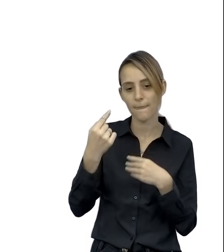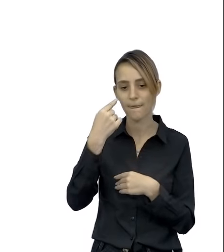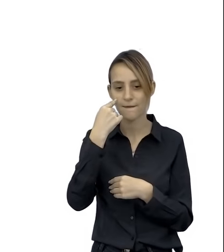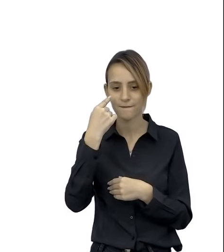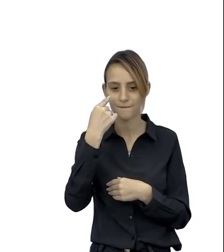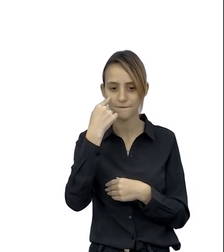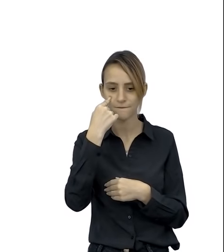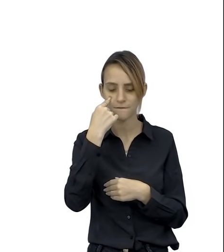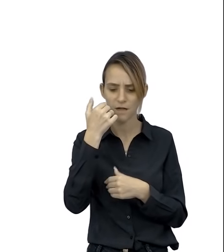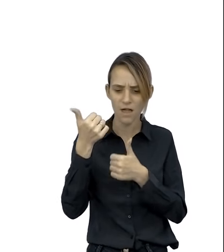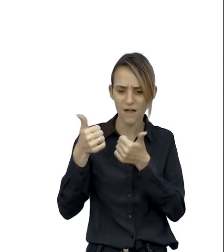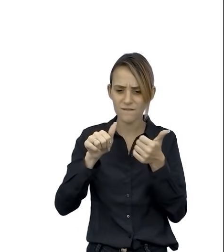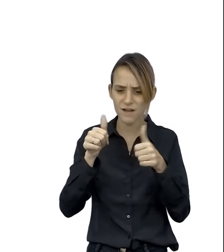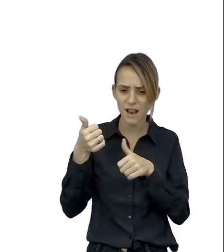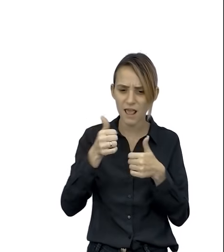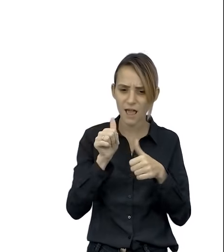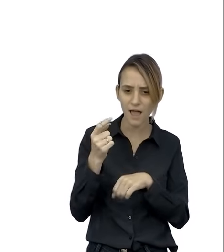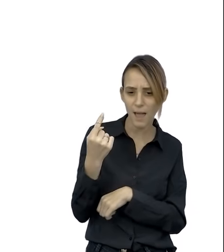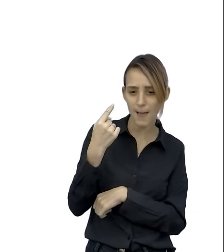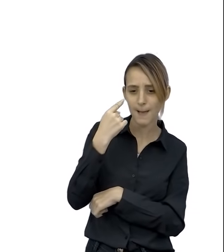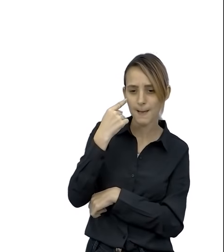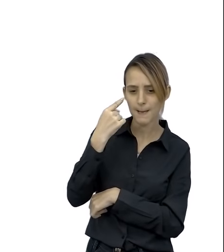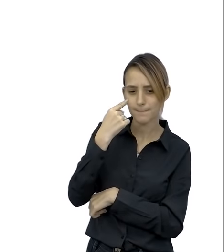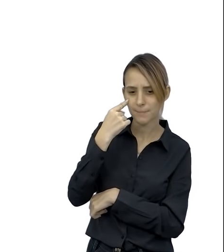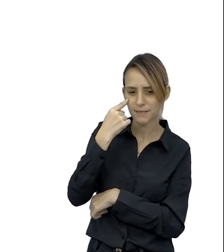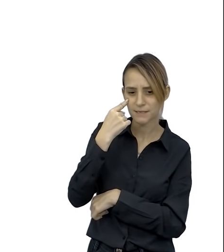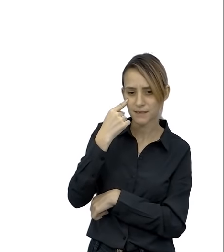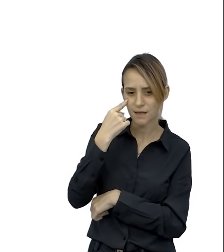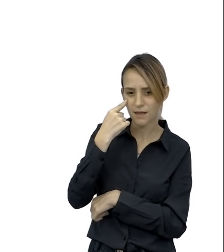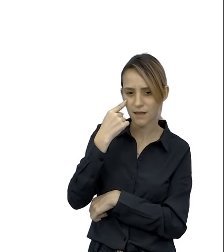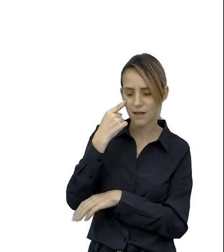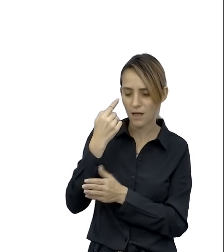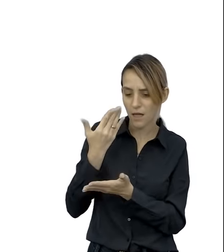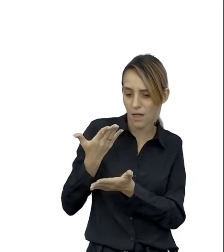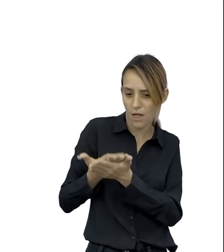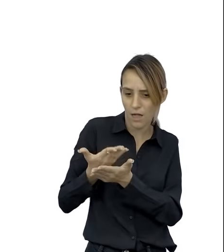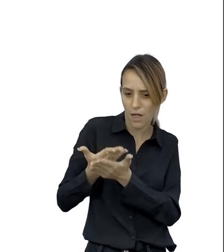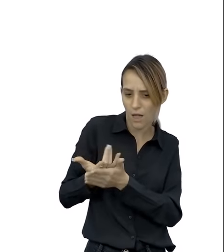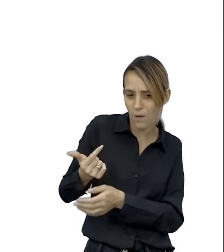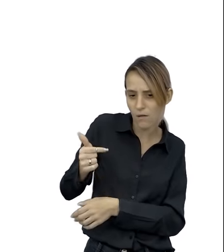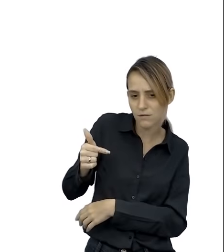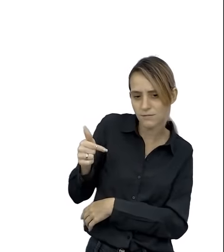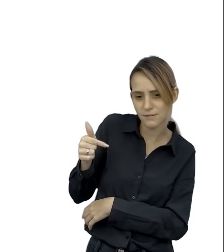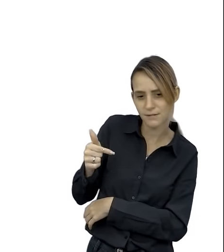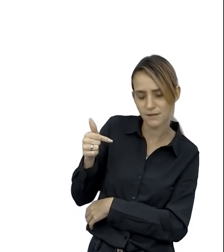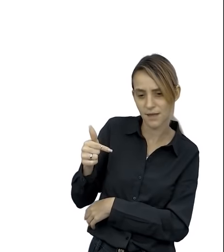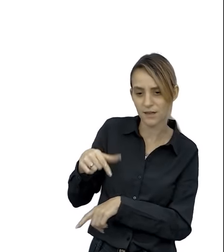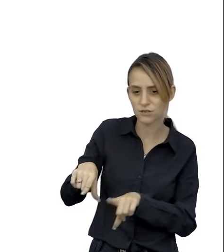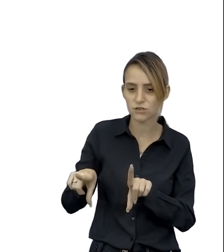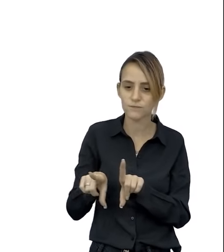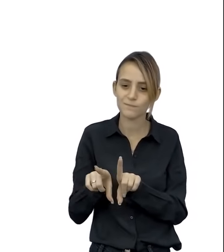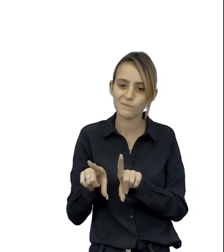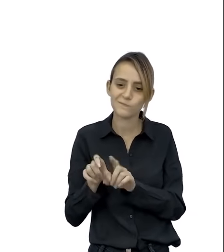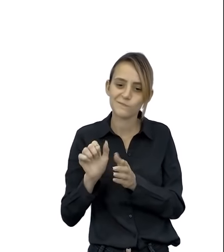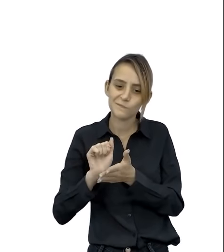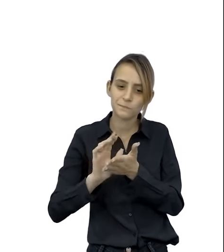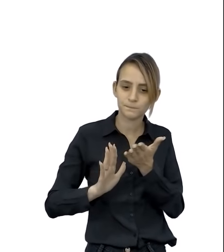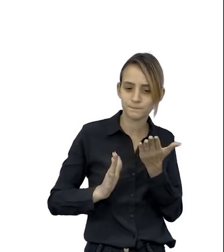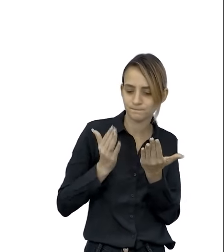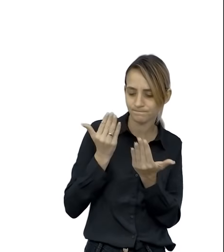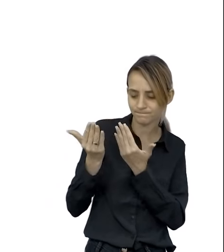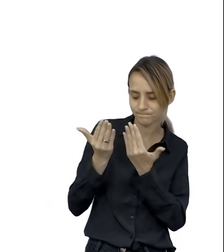né, fizemos um mapeamento, um giro pela sequência didática 2 e destacamos a aula 7,